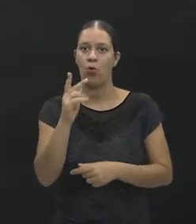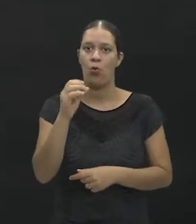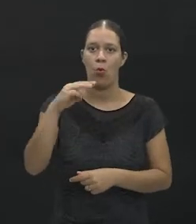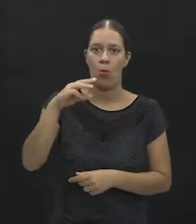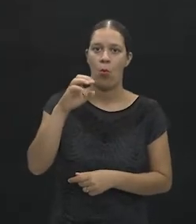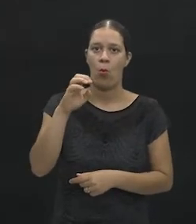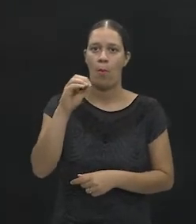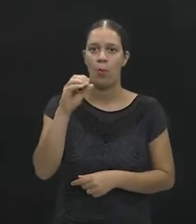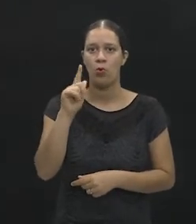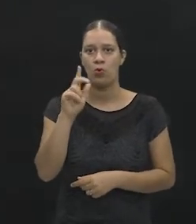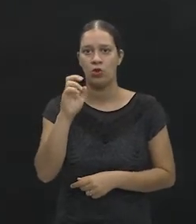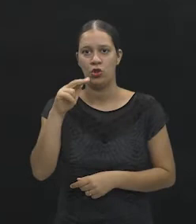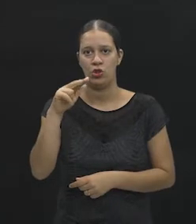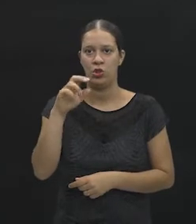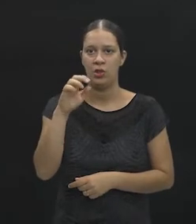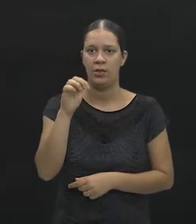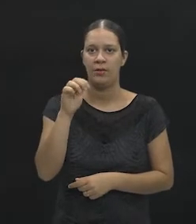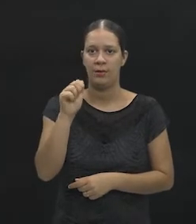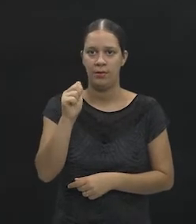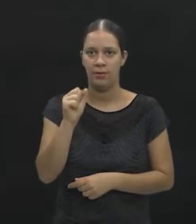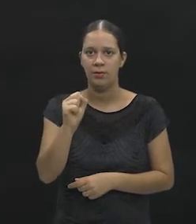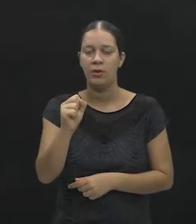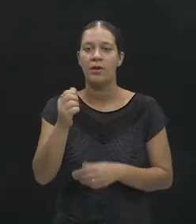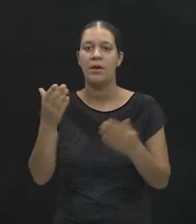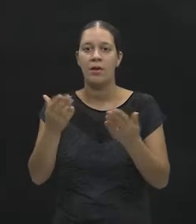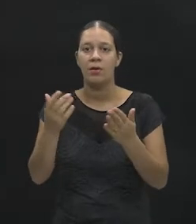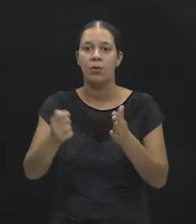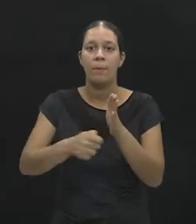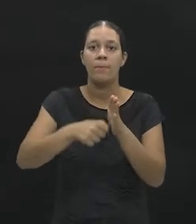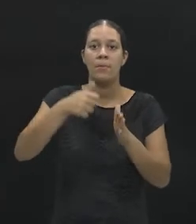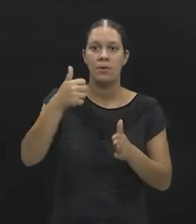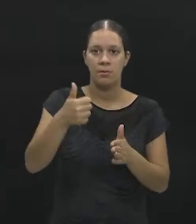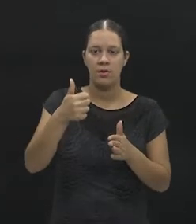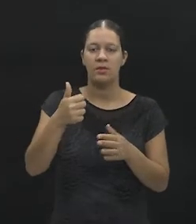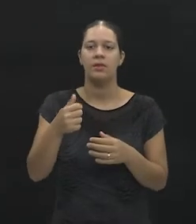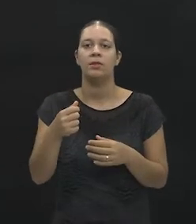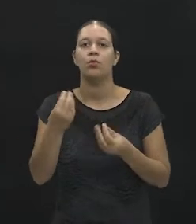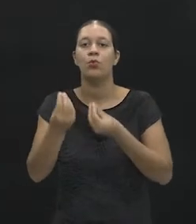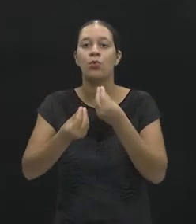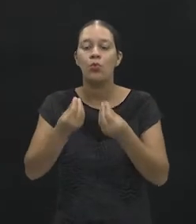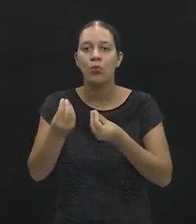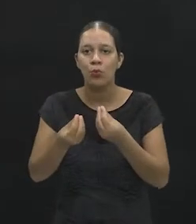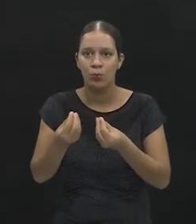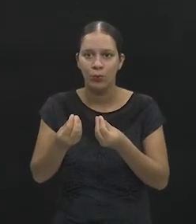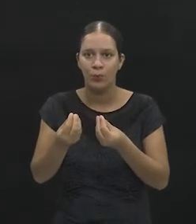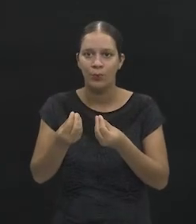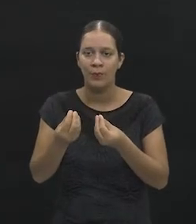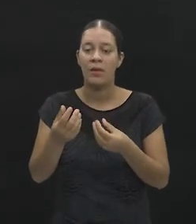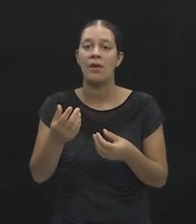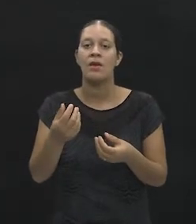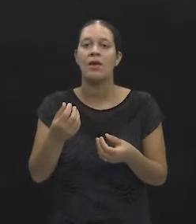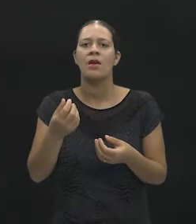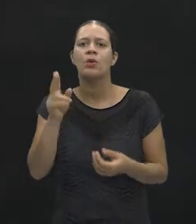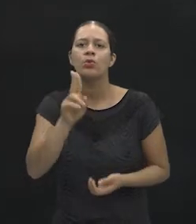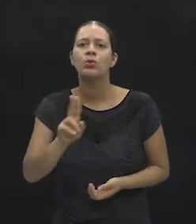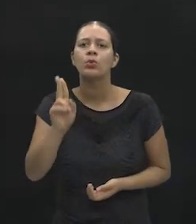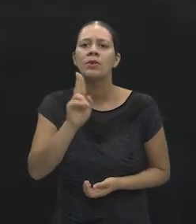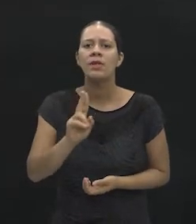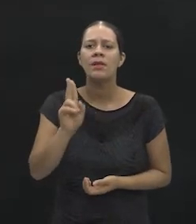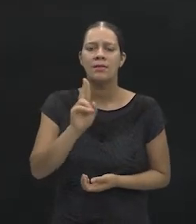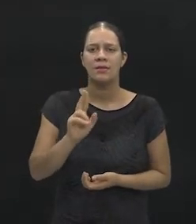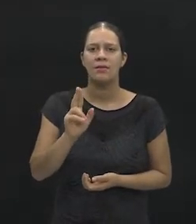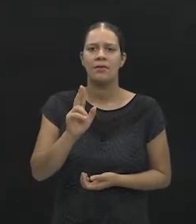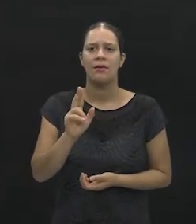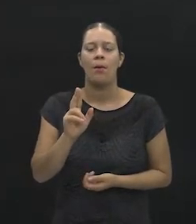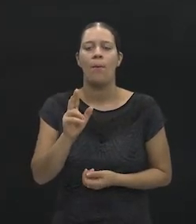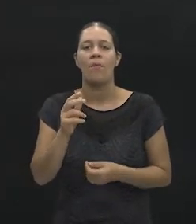misturas homogêneas. Primeiro método para eu separar uma mistura heterogênea é a filtração. Quando é que eu vou